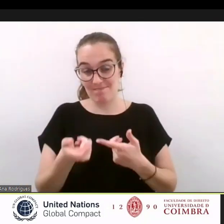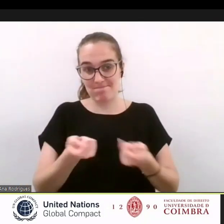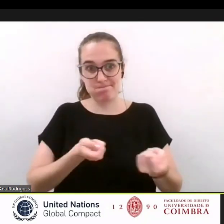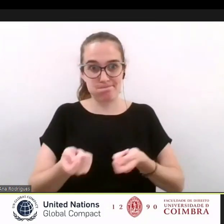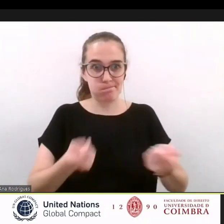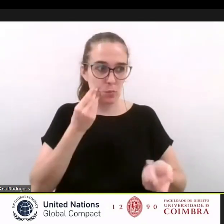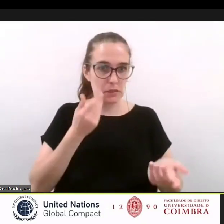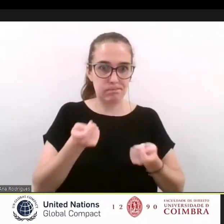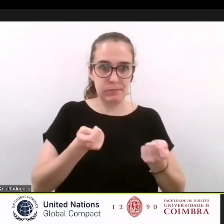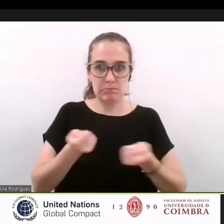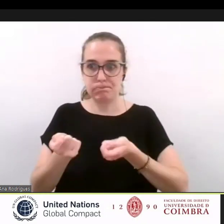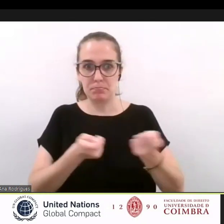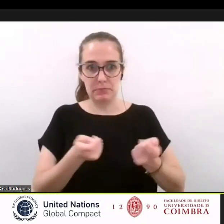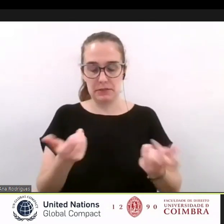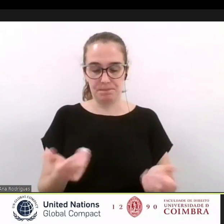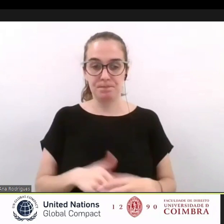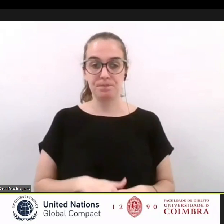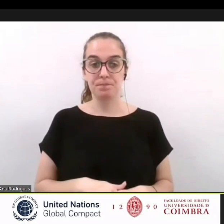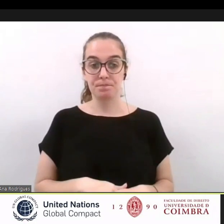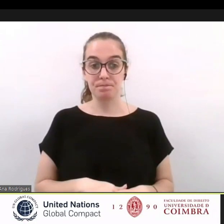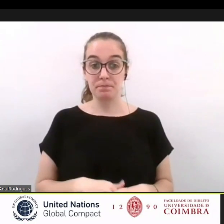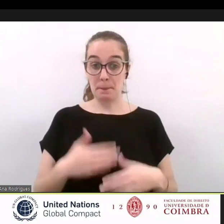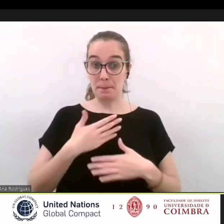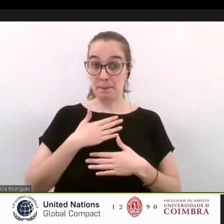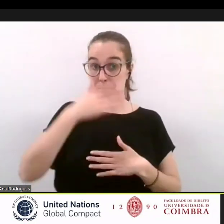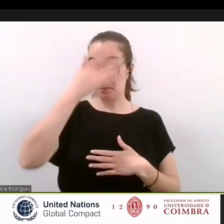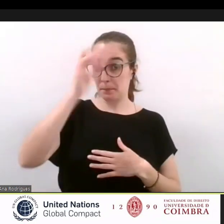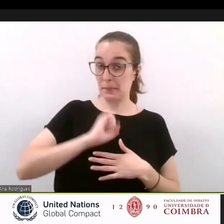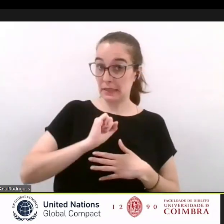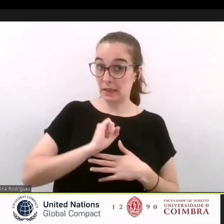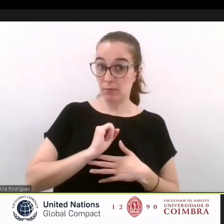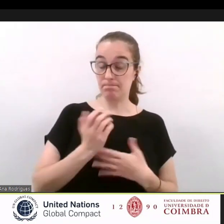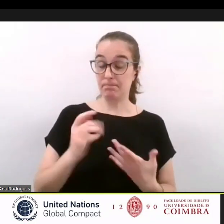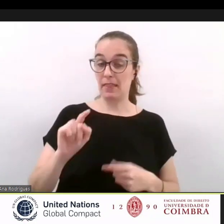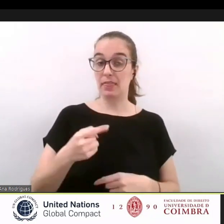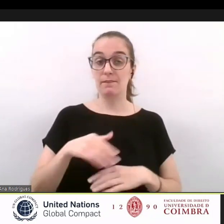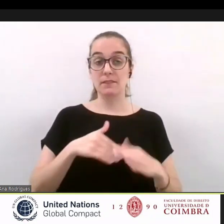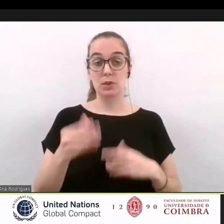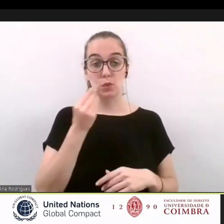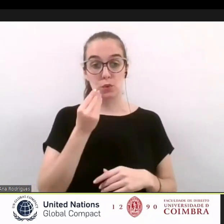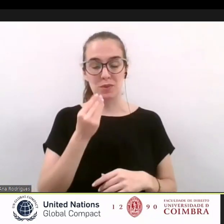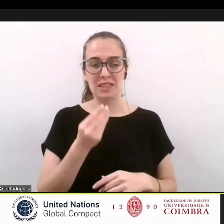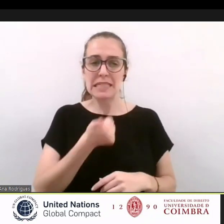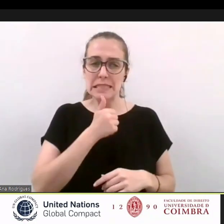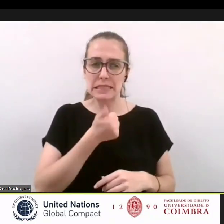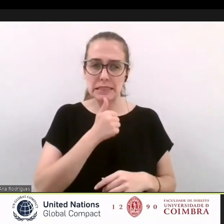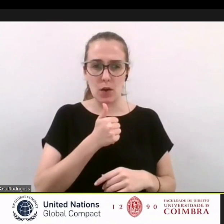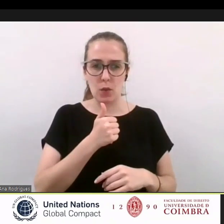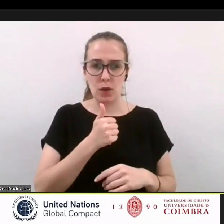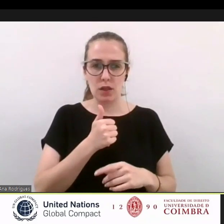estas duas incertezas. A resposta, na minha opinião, passa por não tomar decisões que sejam